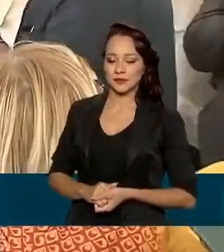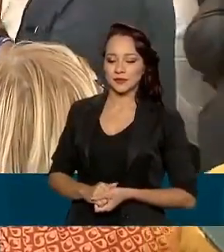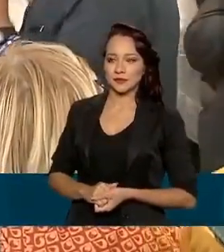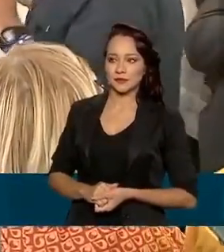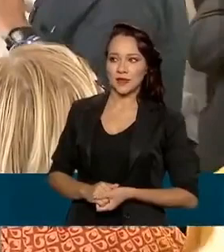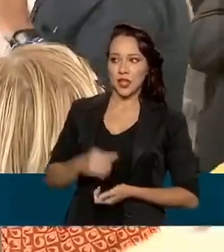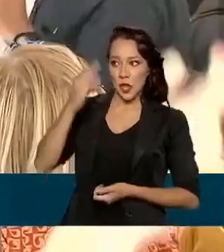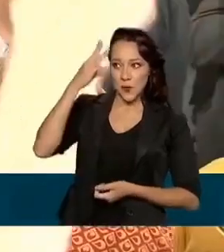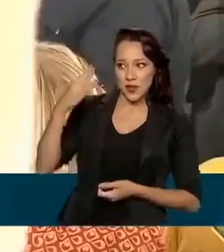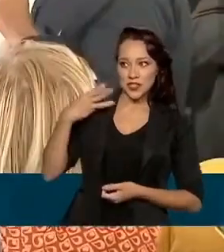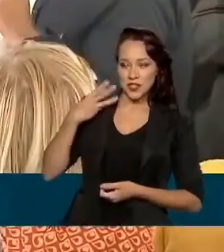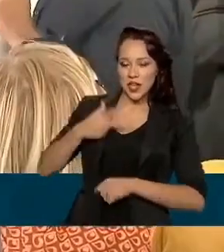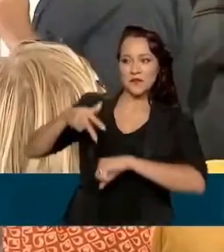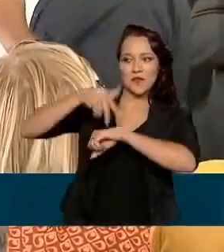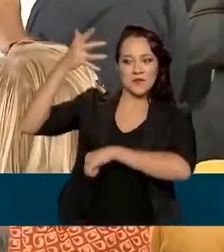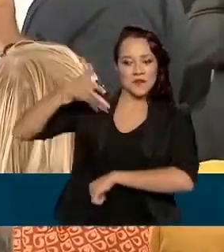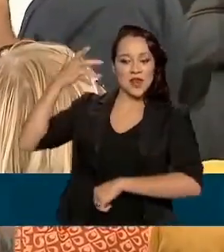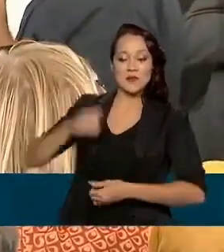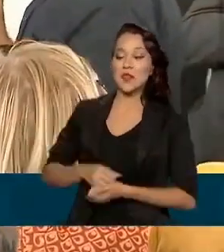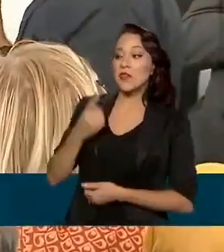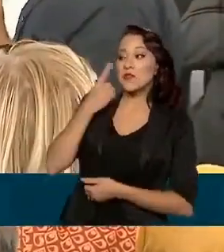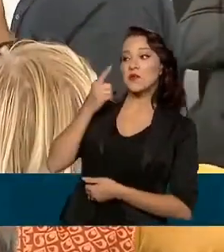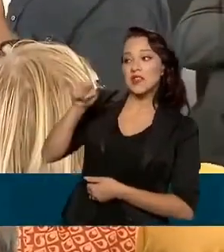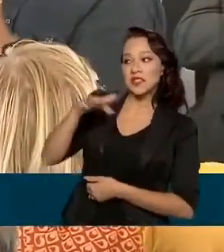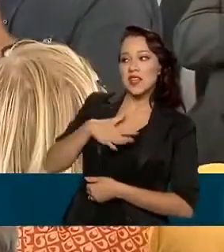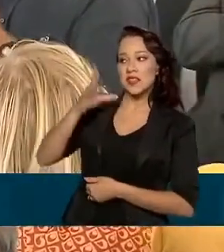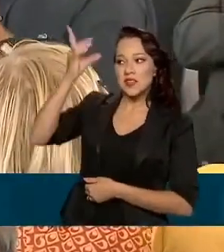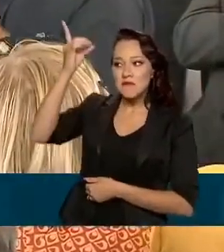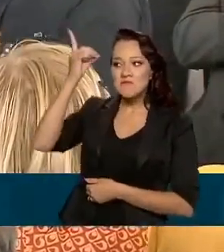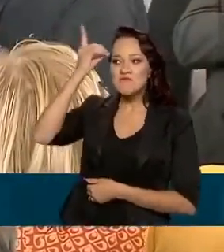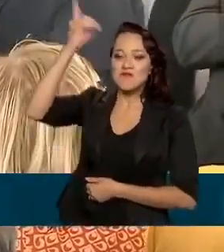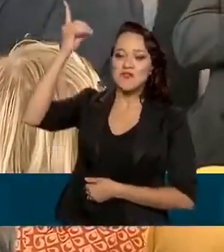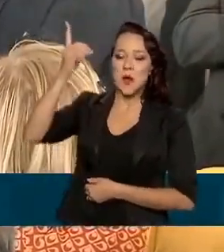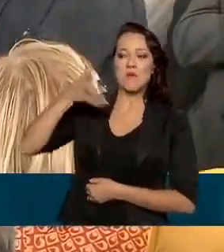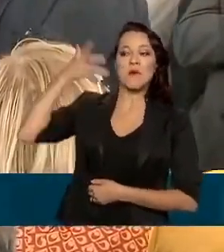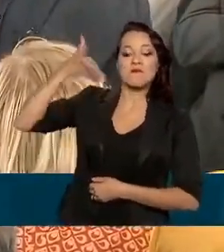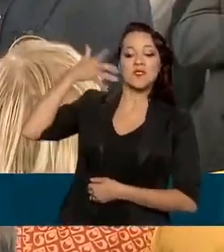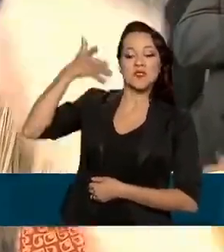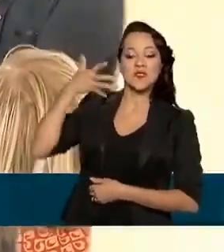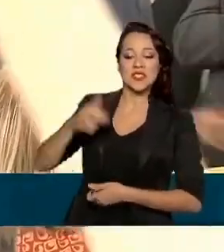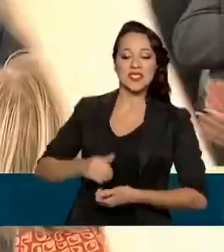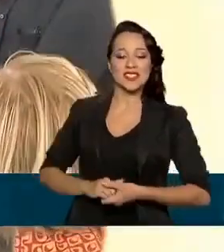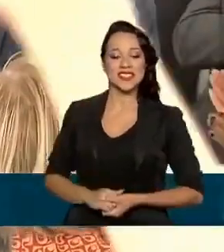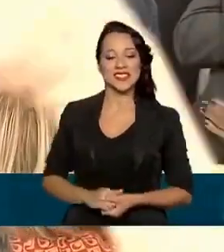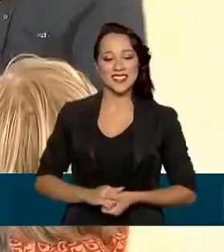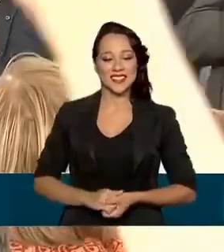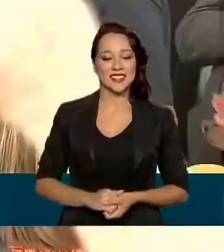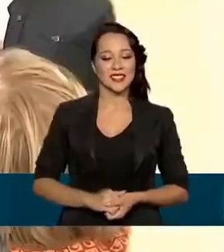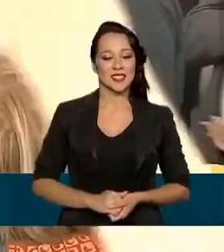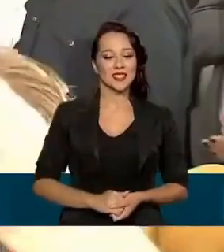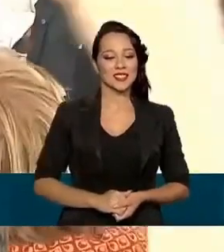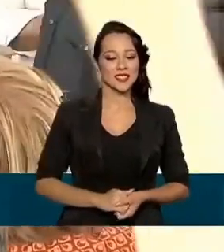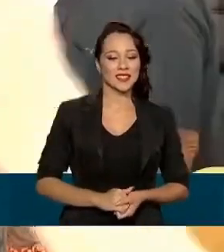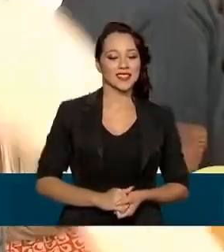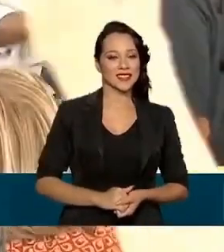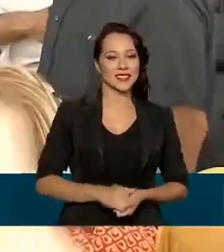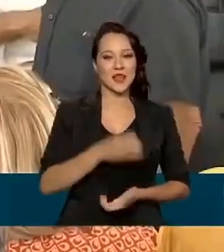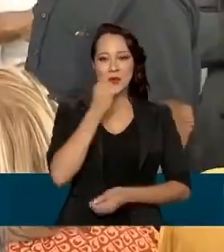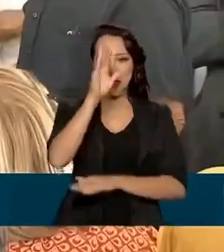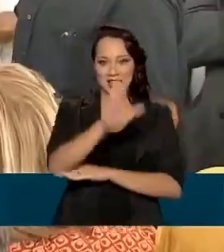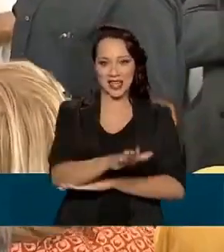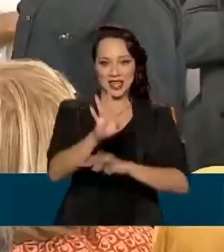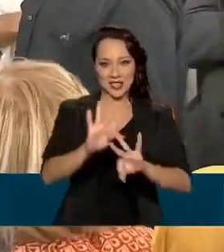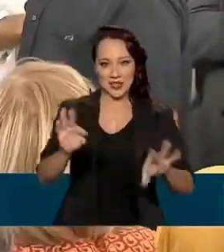A Michelle já falou da palavra, vamos ver se ela tem dom para oratória. Oh, meu Deus. Boa